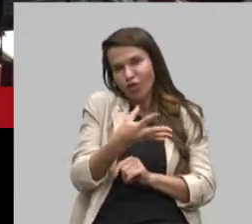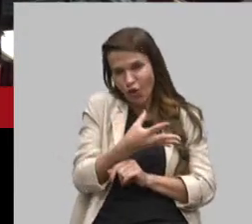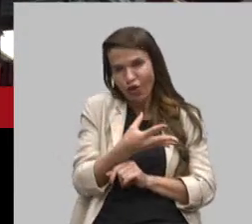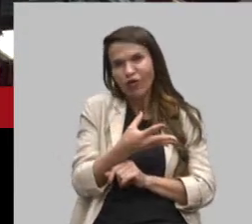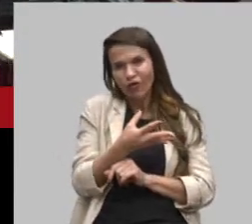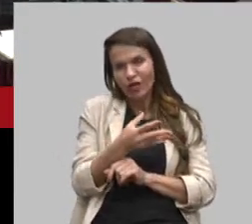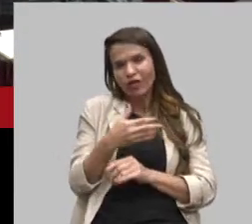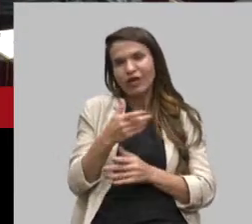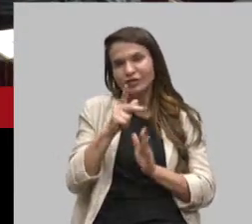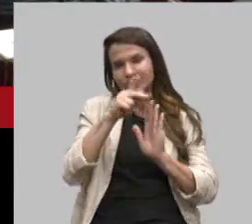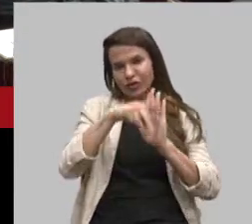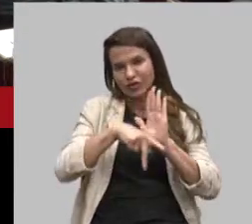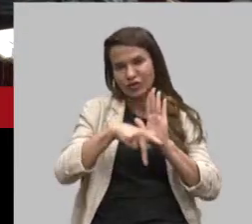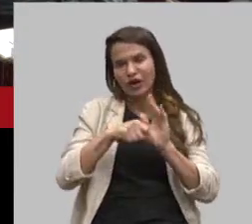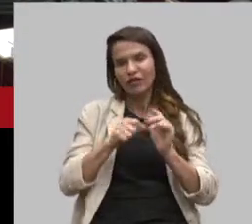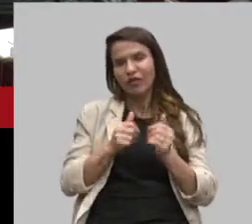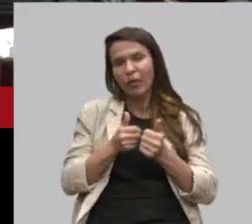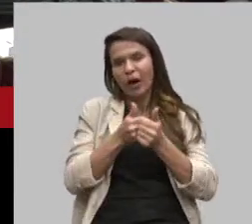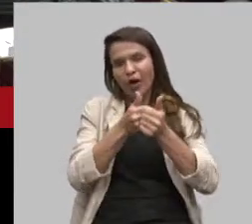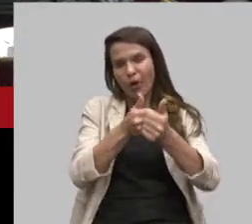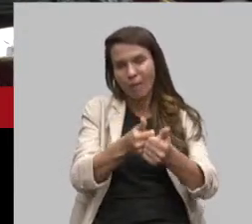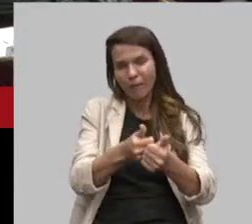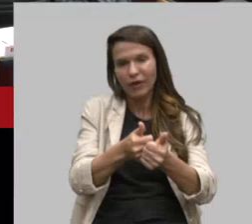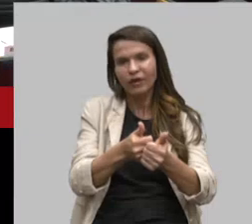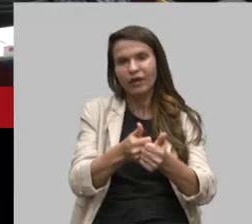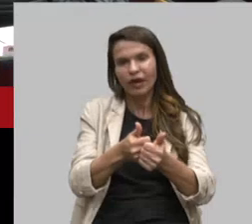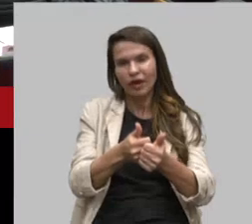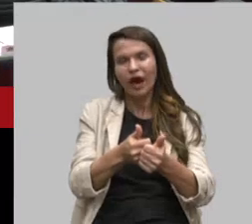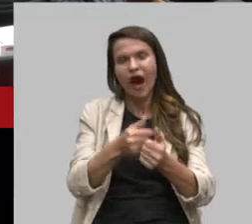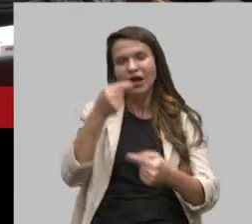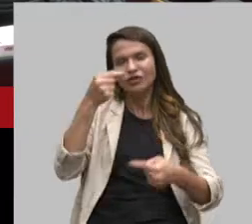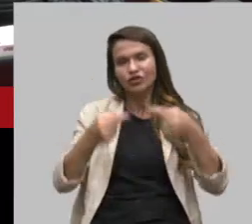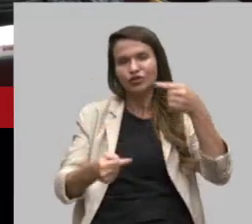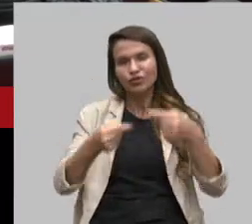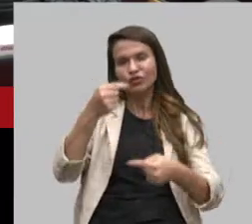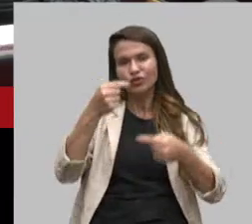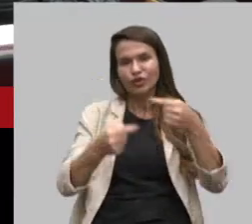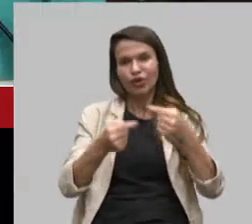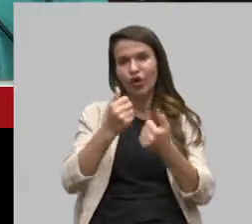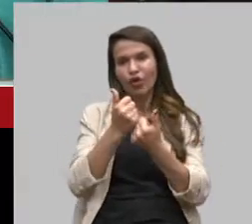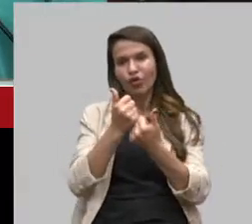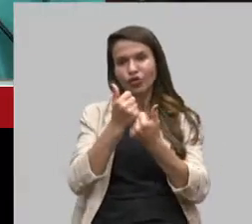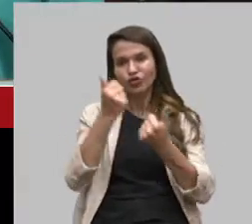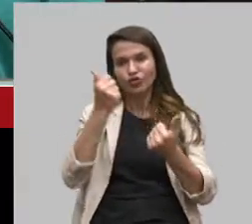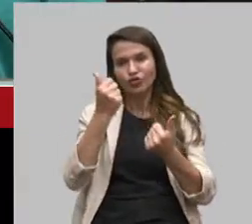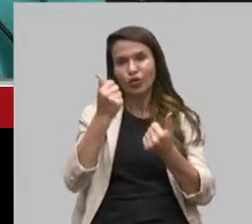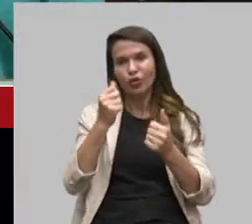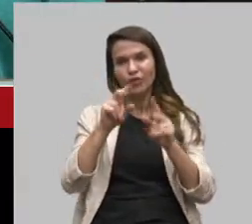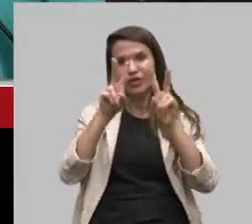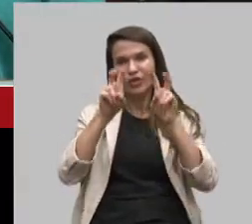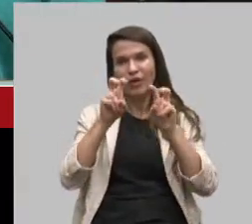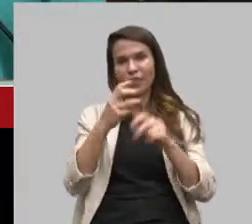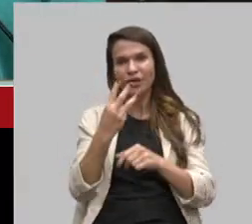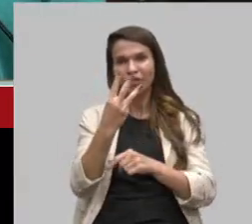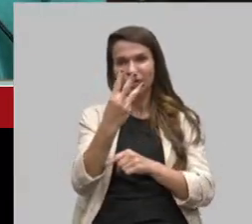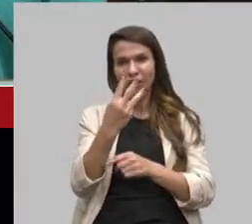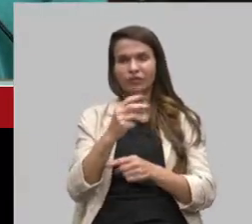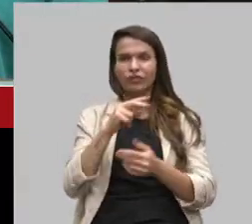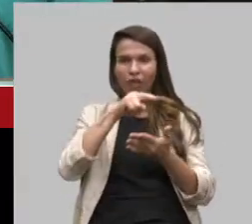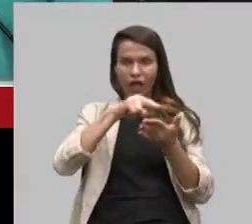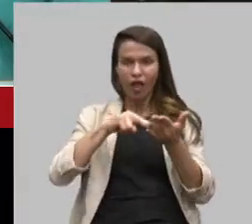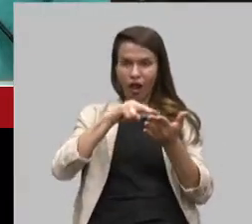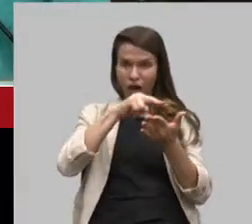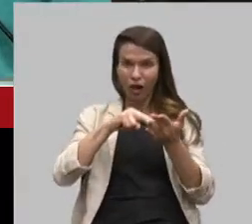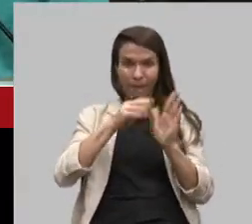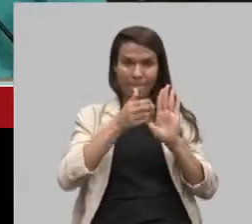projeto vamos acompanhar então a discussão do subitem três após a leitura da da